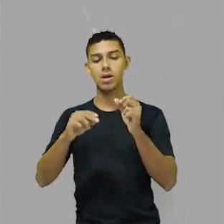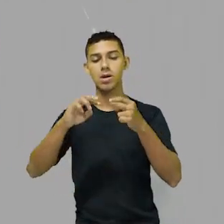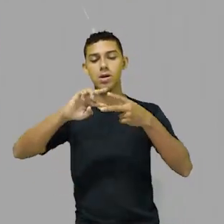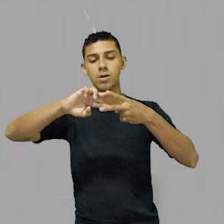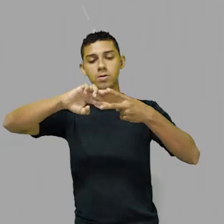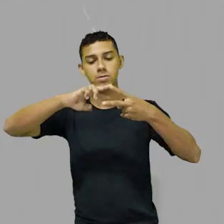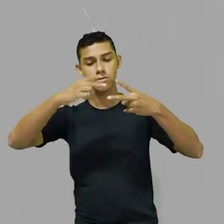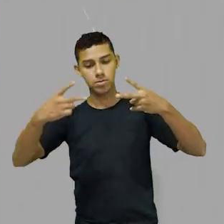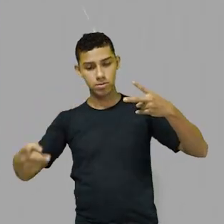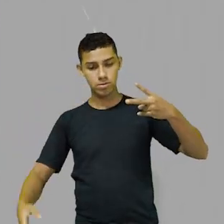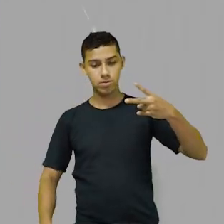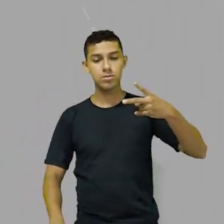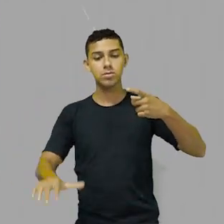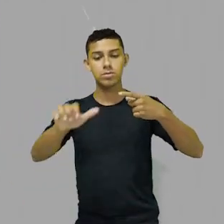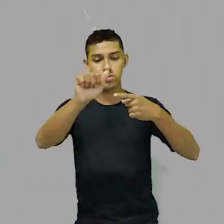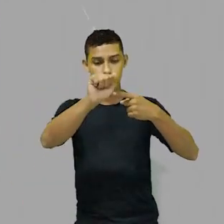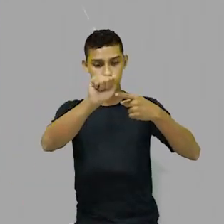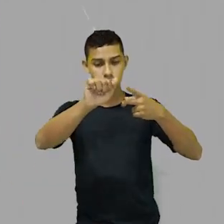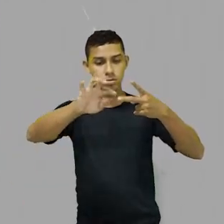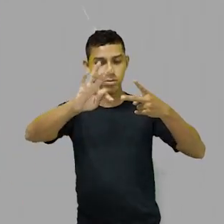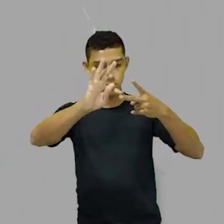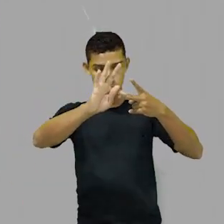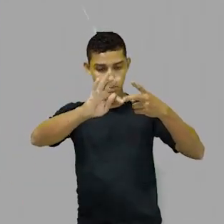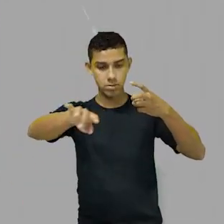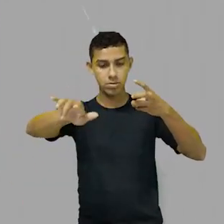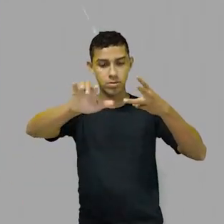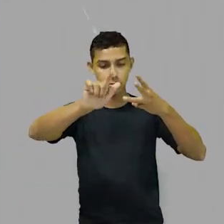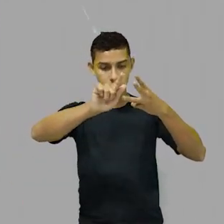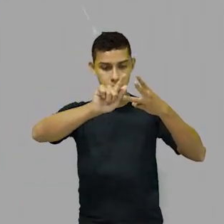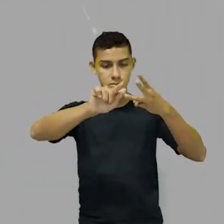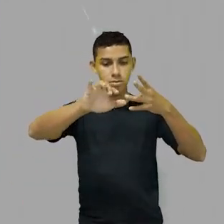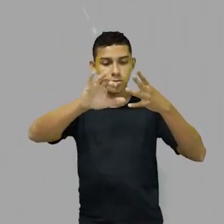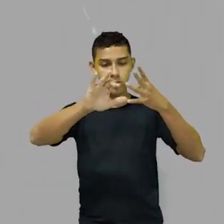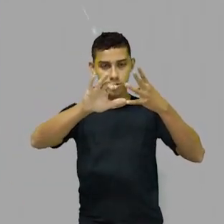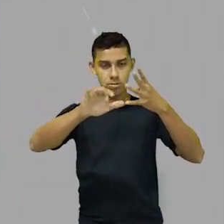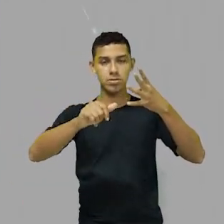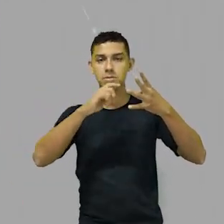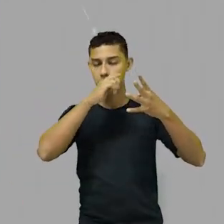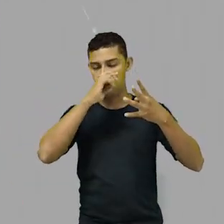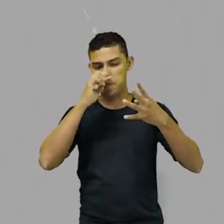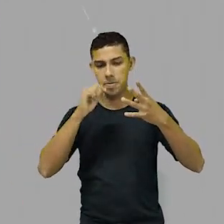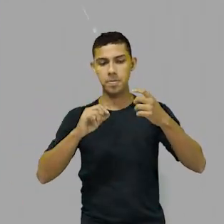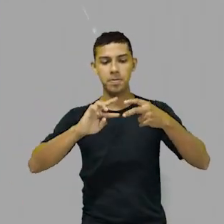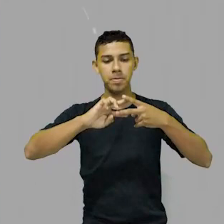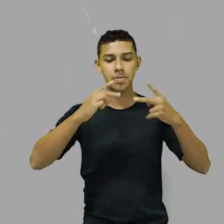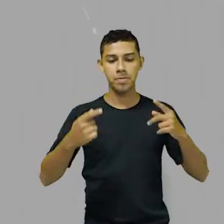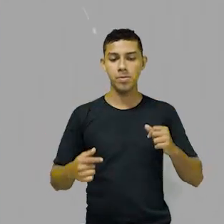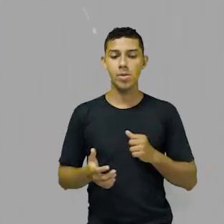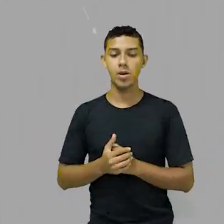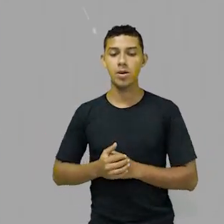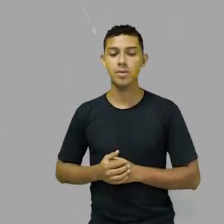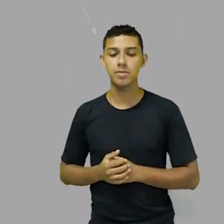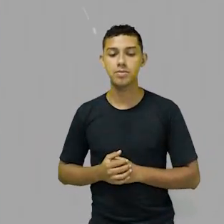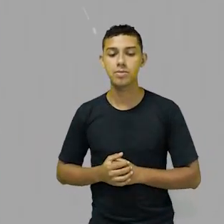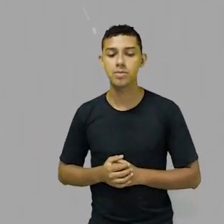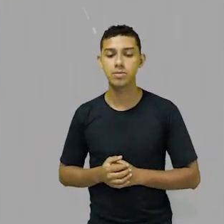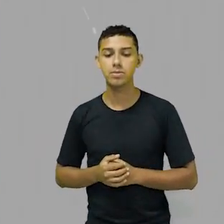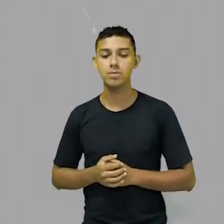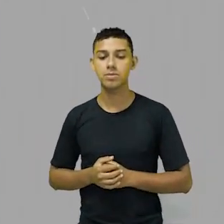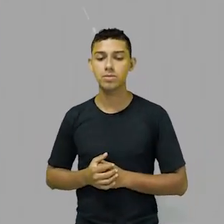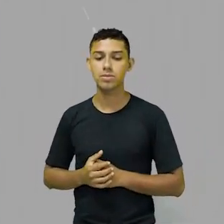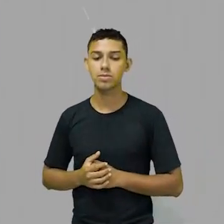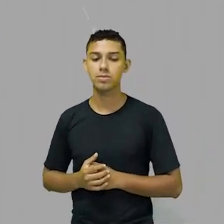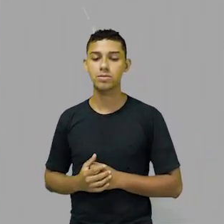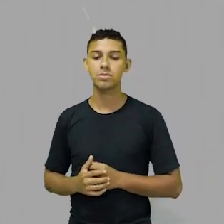DNA, pode ser adenina, timina, citosina ou guanina. Aí ele está dizendo na questão que eu tenho aqui